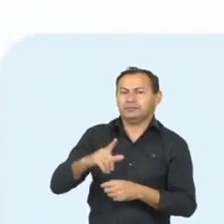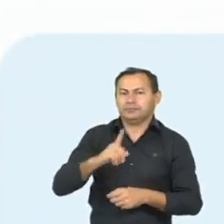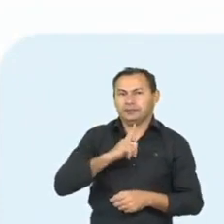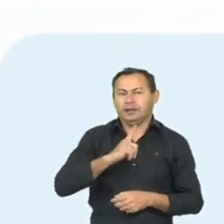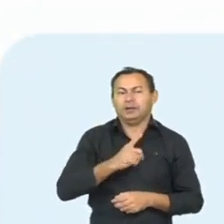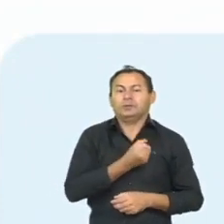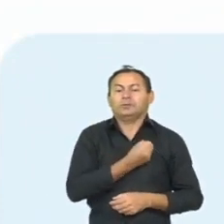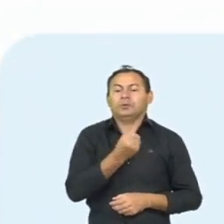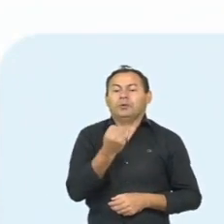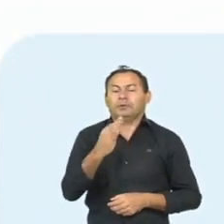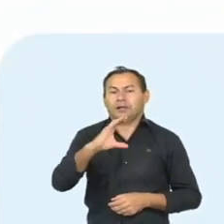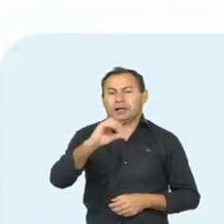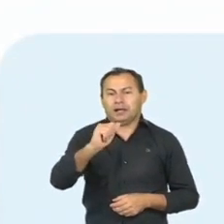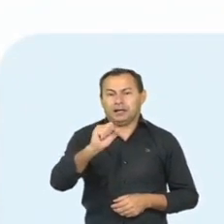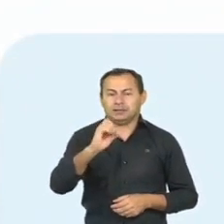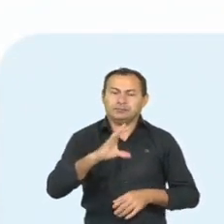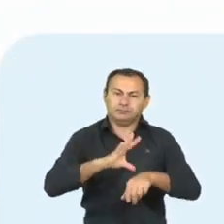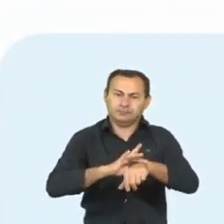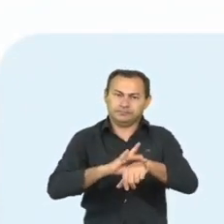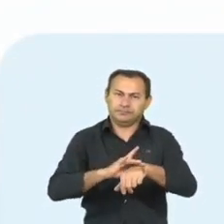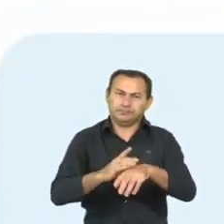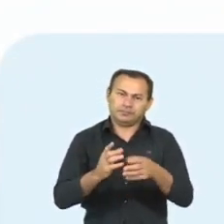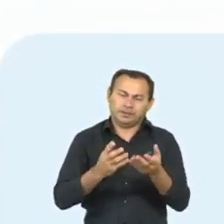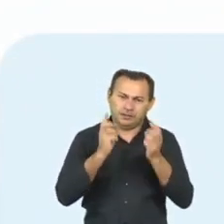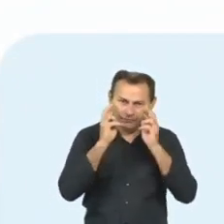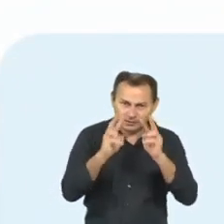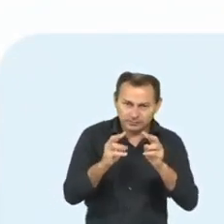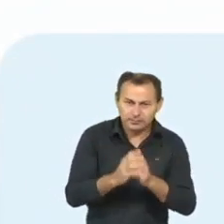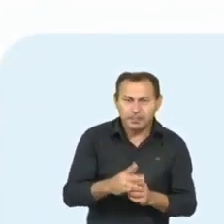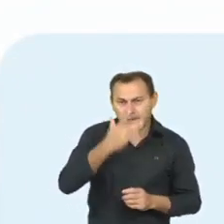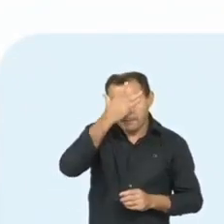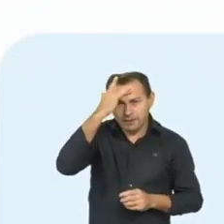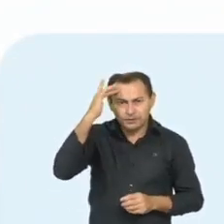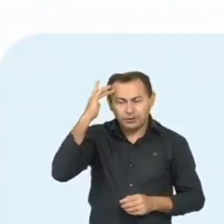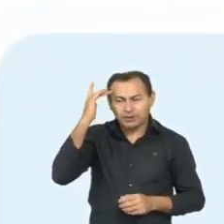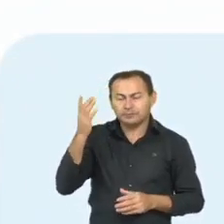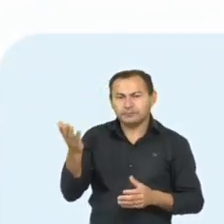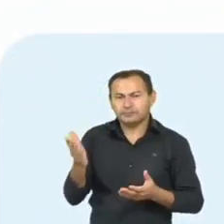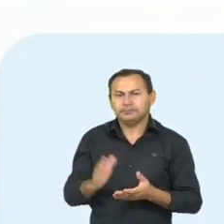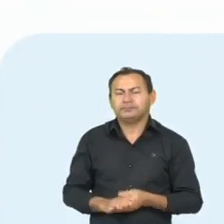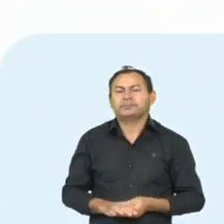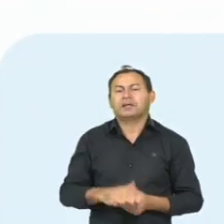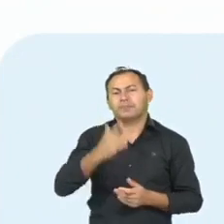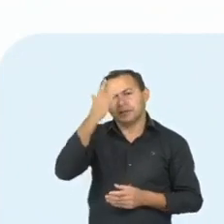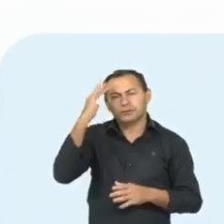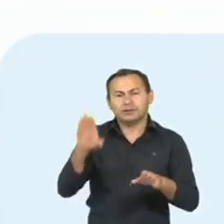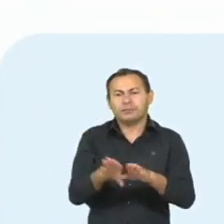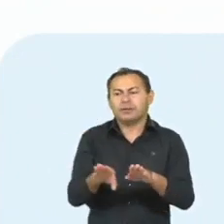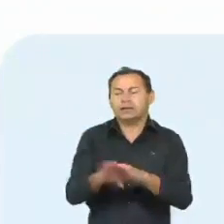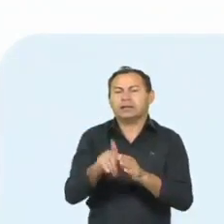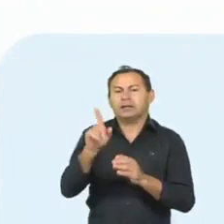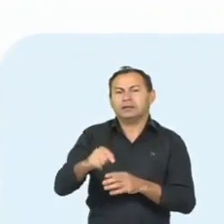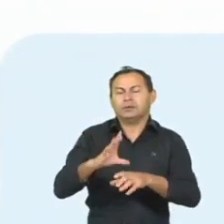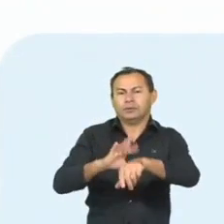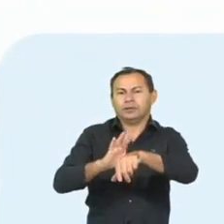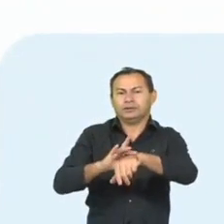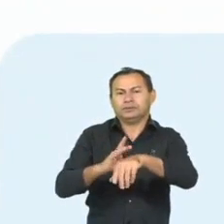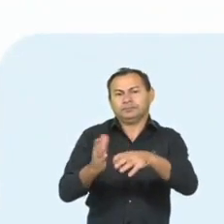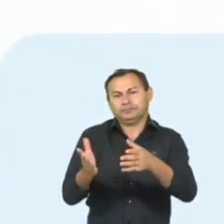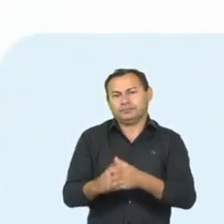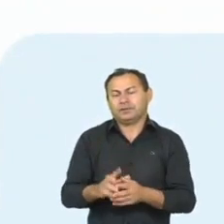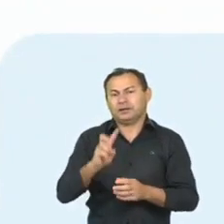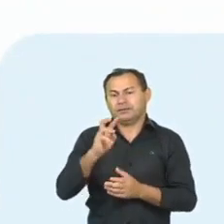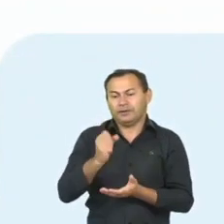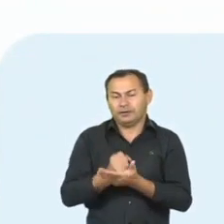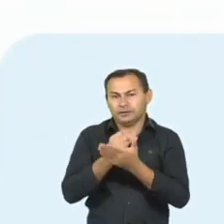um número de casos da doença, aí levando em consideração as pessoas que ficaram e as pessoas que estão doentes. Vai